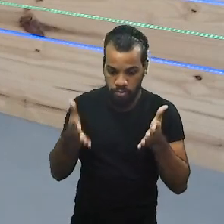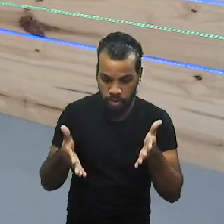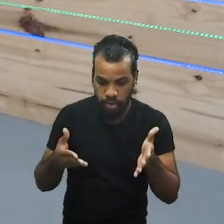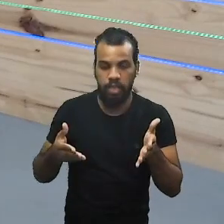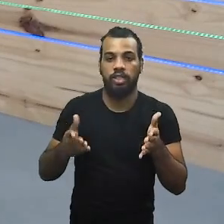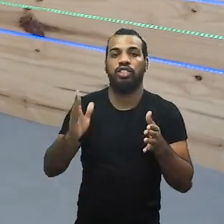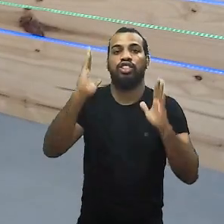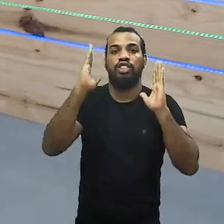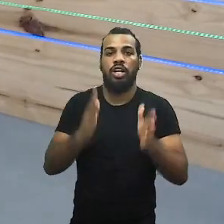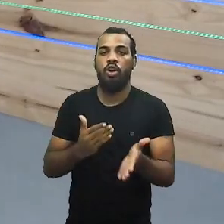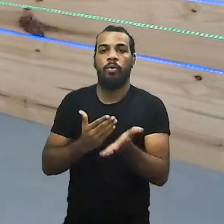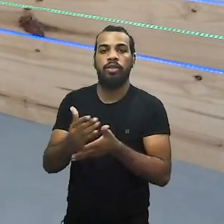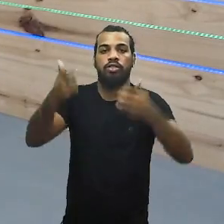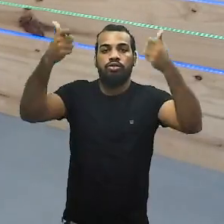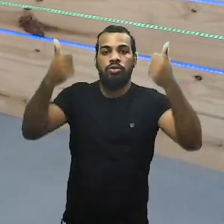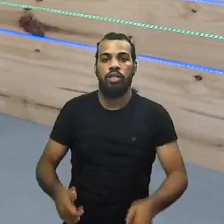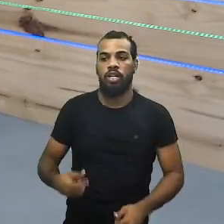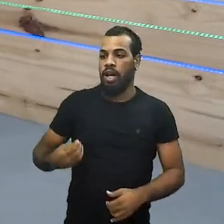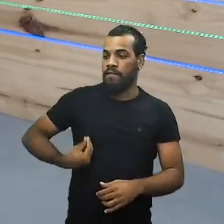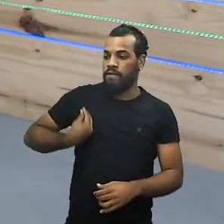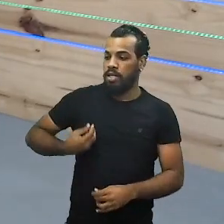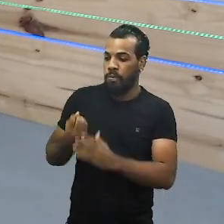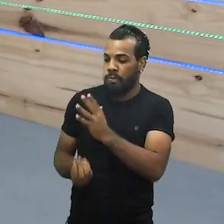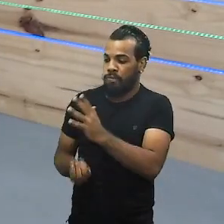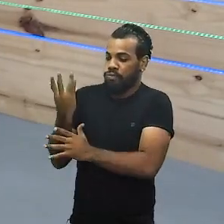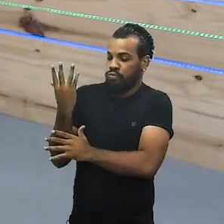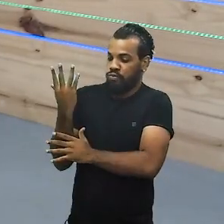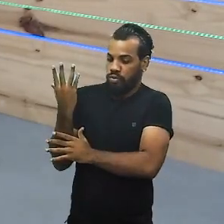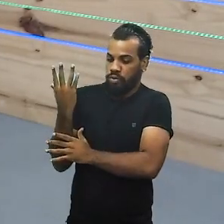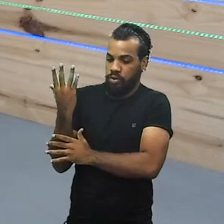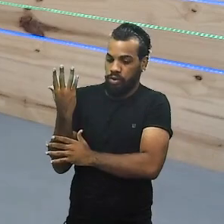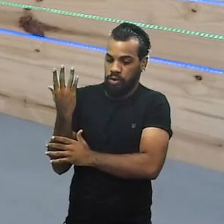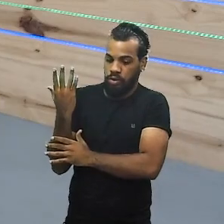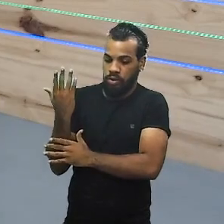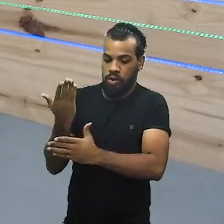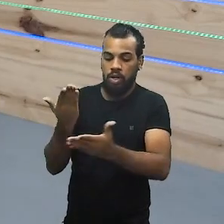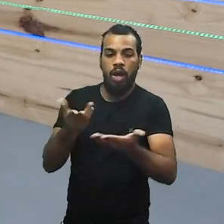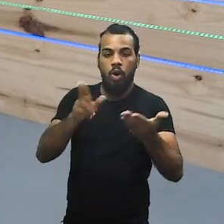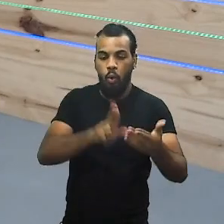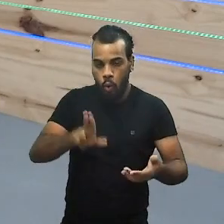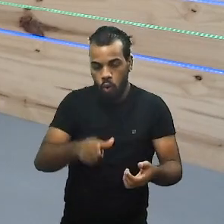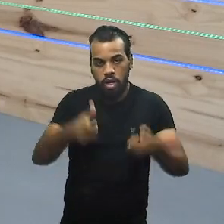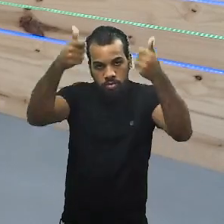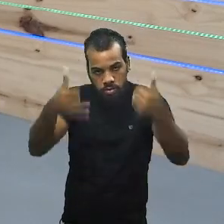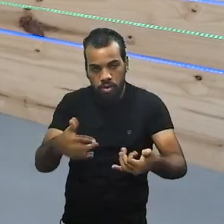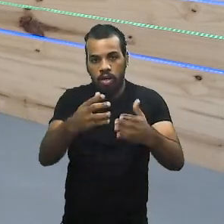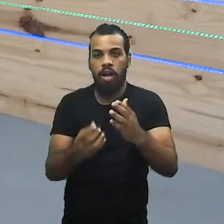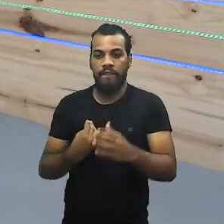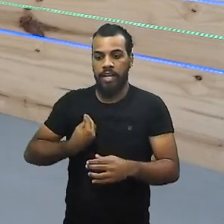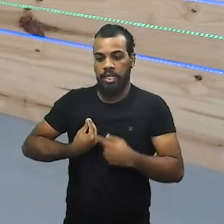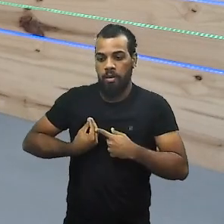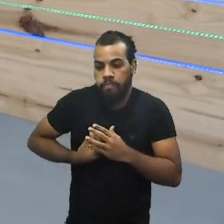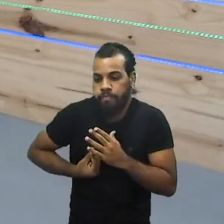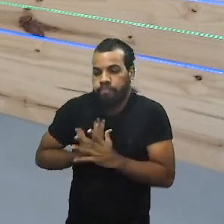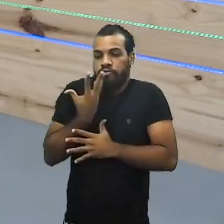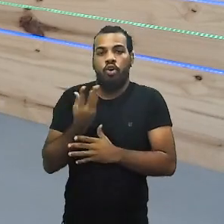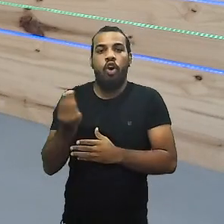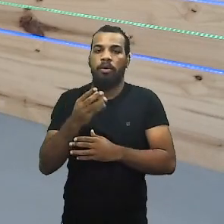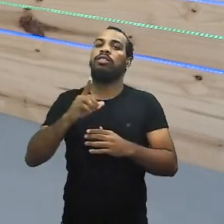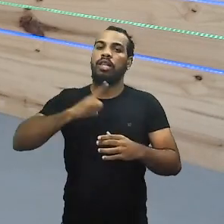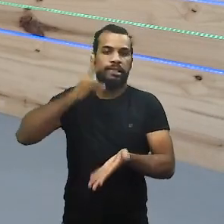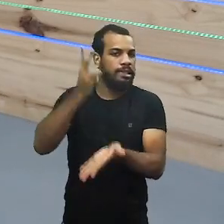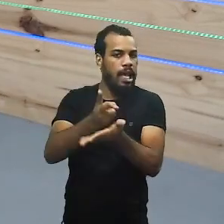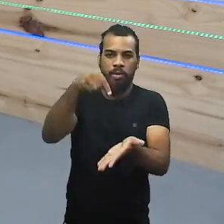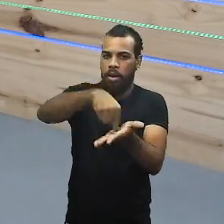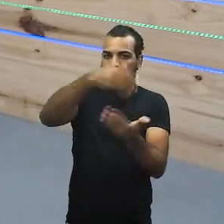com essa parte de origem da vida, tá? Que é uma parte que nós usamos muito, tá? A gente usa muito essa coisa de origem da vida, principalmente nos vestibulares, tá?